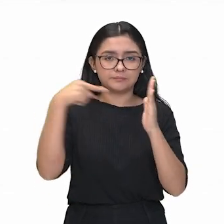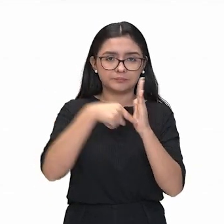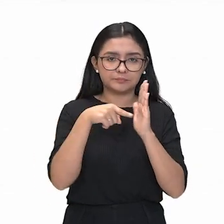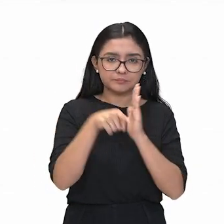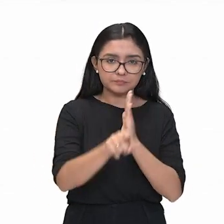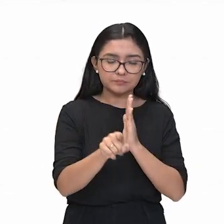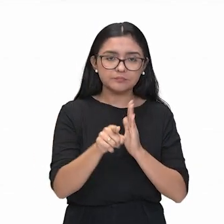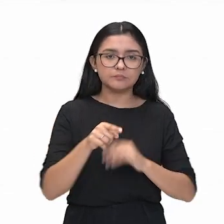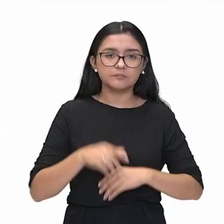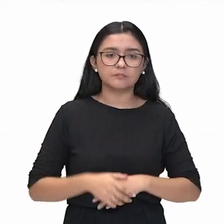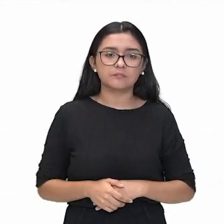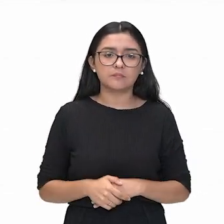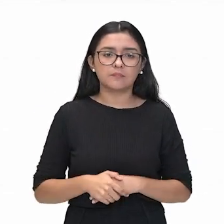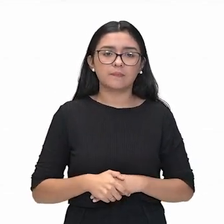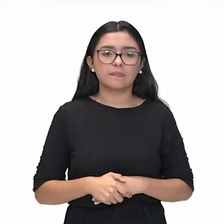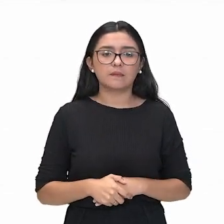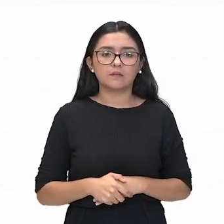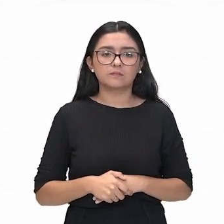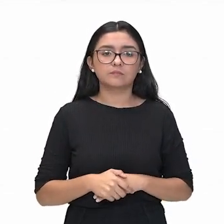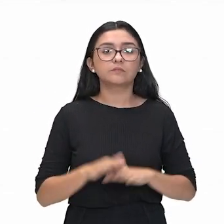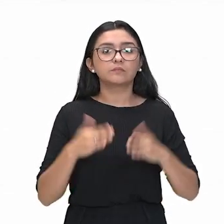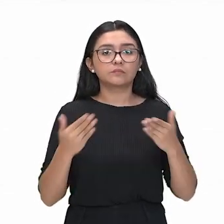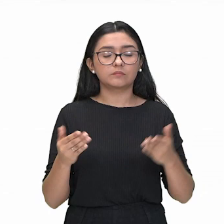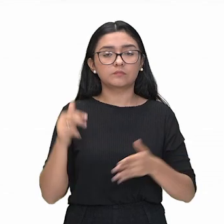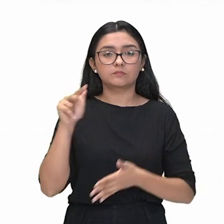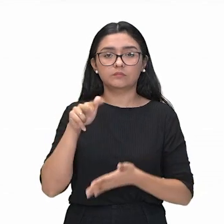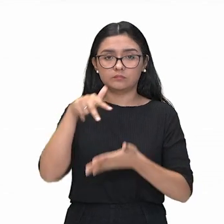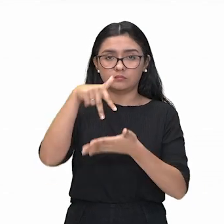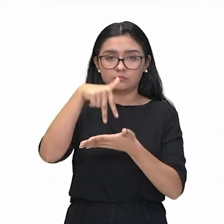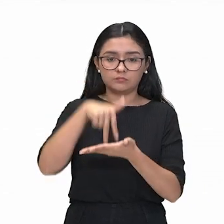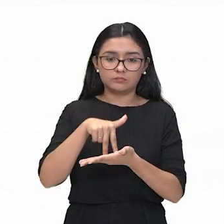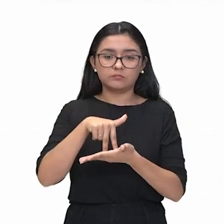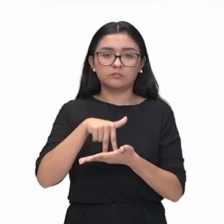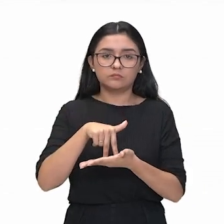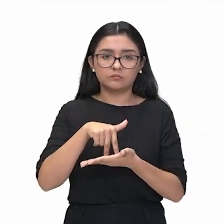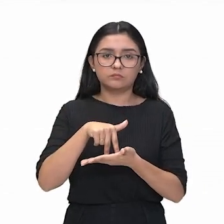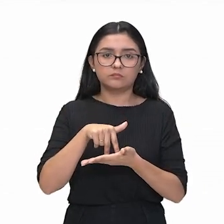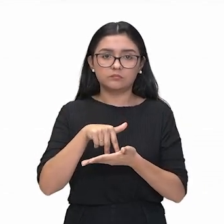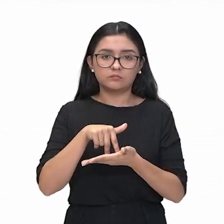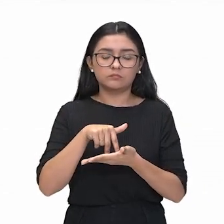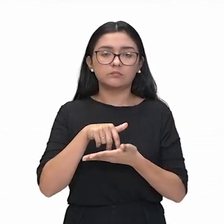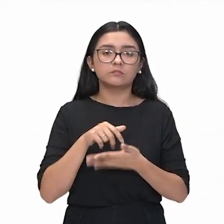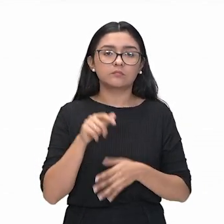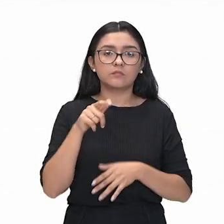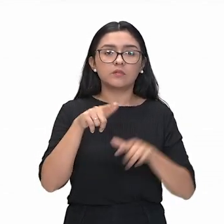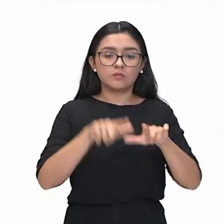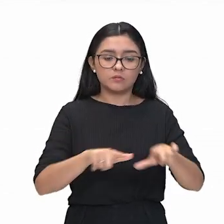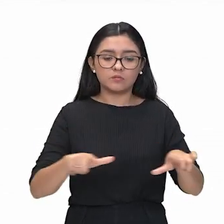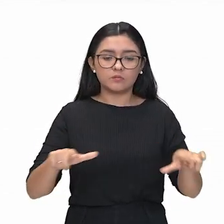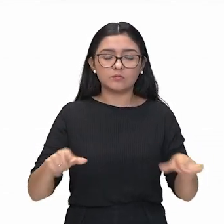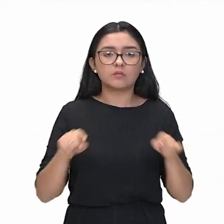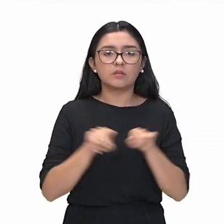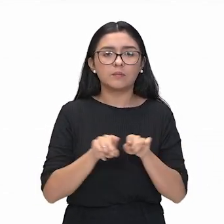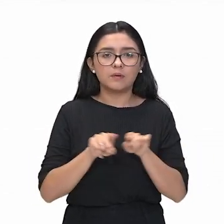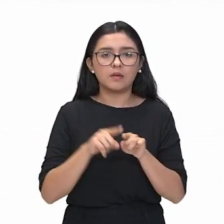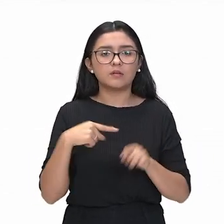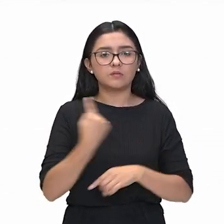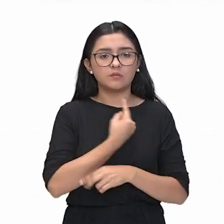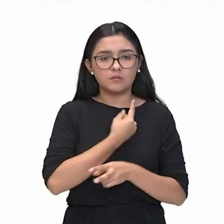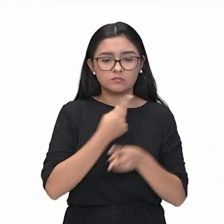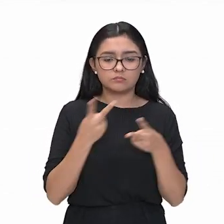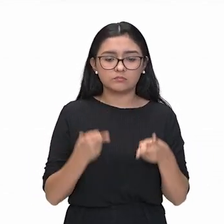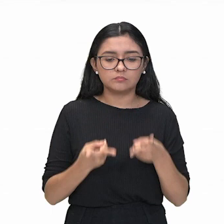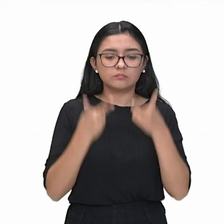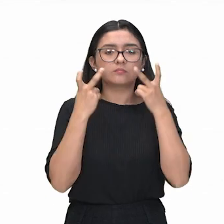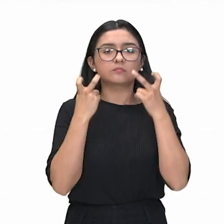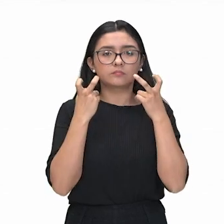raio de luz, ele sai do professor, ele incide na água e aí incide nos nossos olhos. Então, o raio